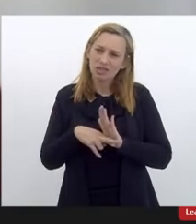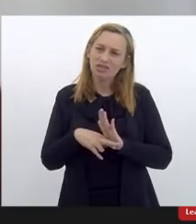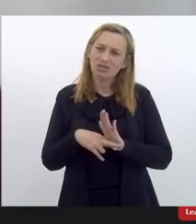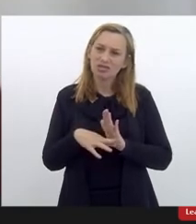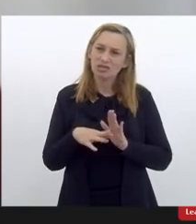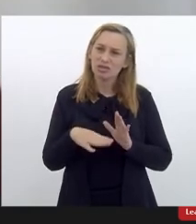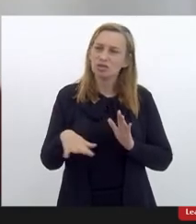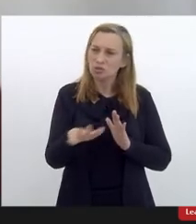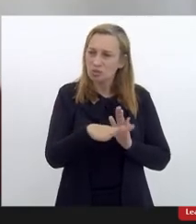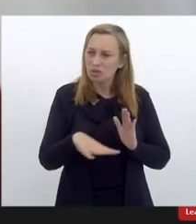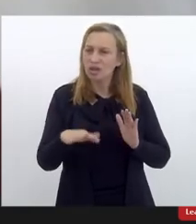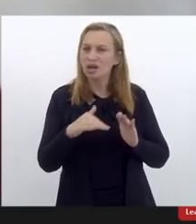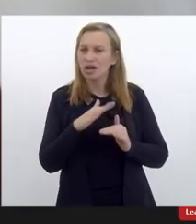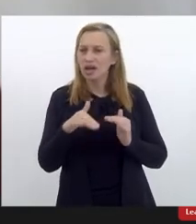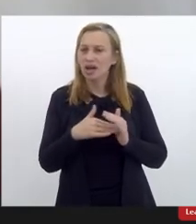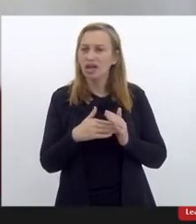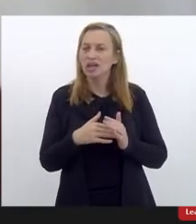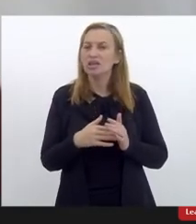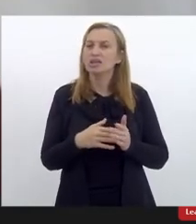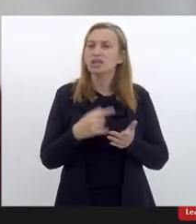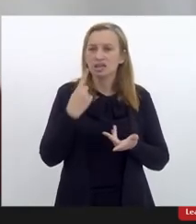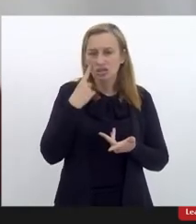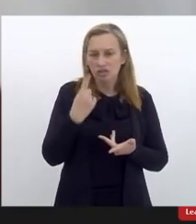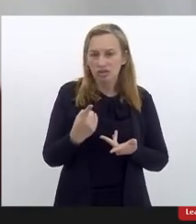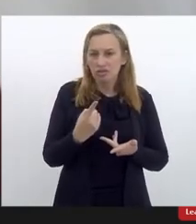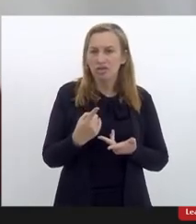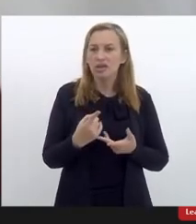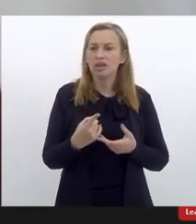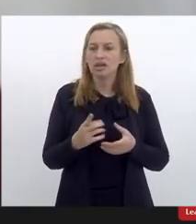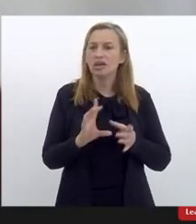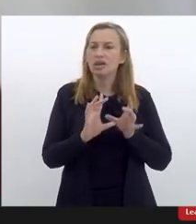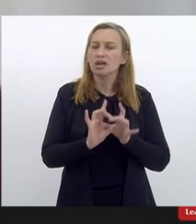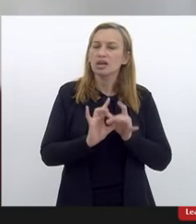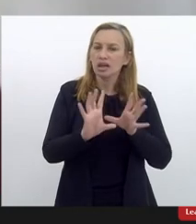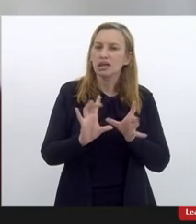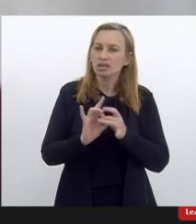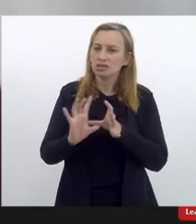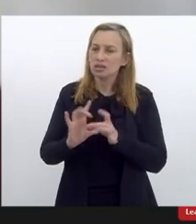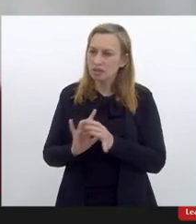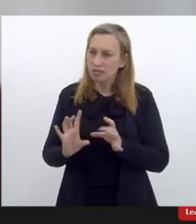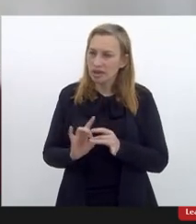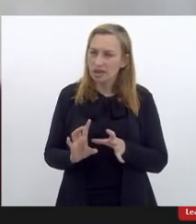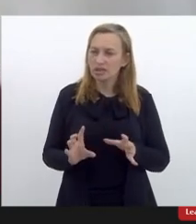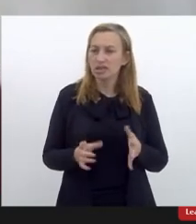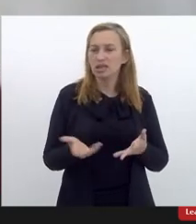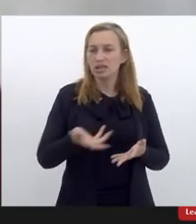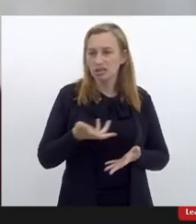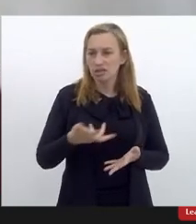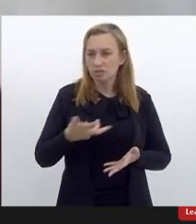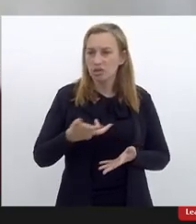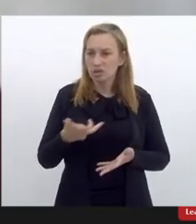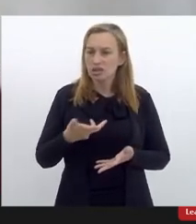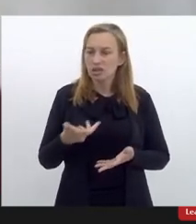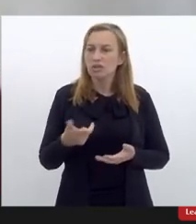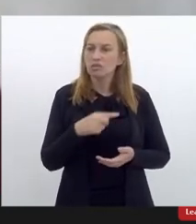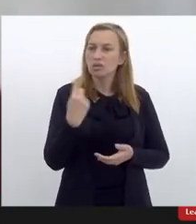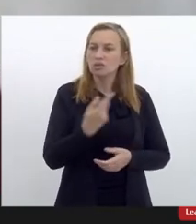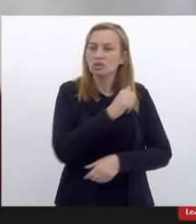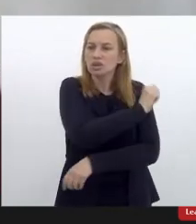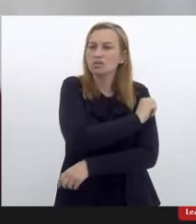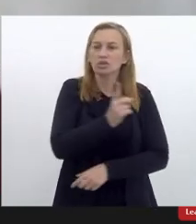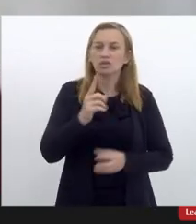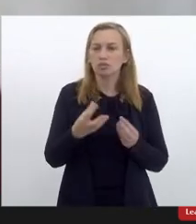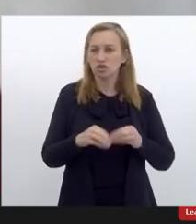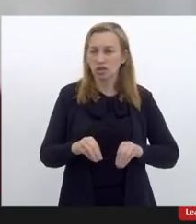unidades, é mais uma autonomia que a gente dá para as unidades escolares tratarem disso e acelerar esse processo para que os nossos alunos não